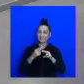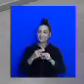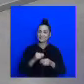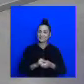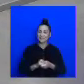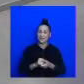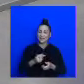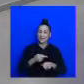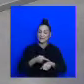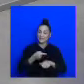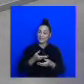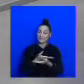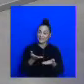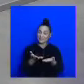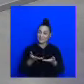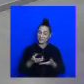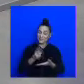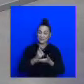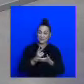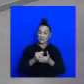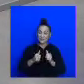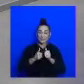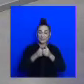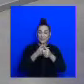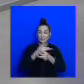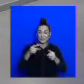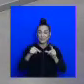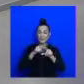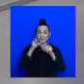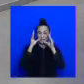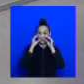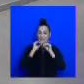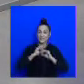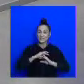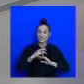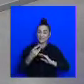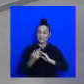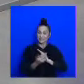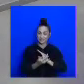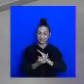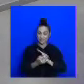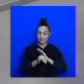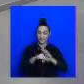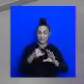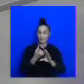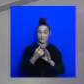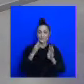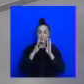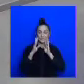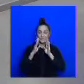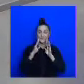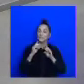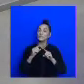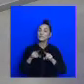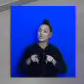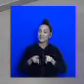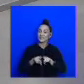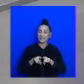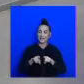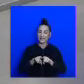E a partir de agora você é nosso convidado para acompanhar os demais sorteios da noite através das mídias sociais, o Facebook e